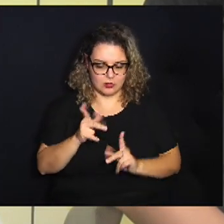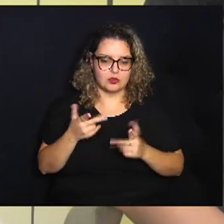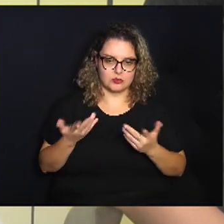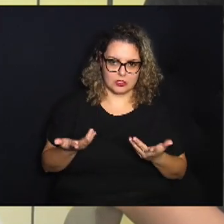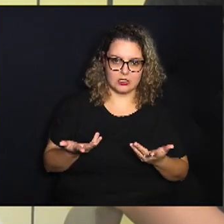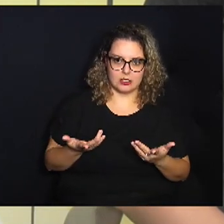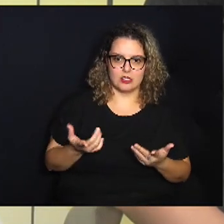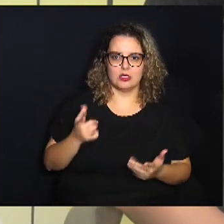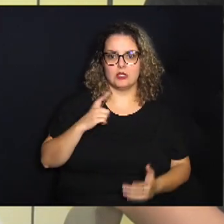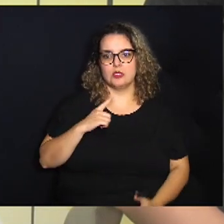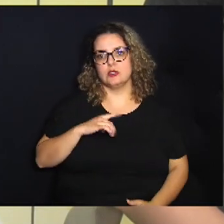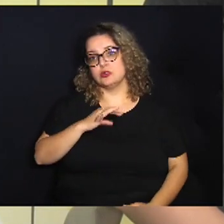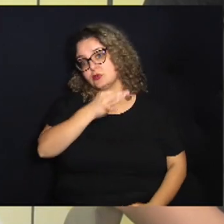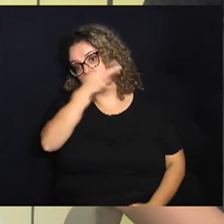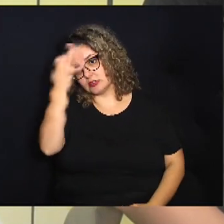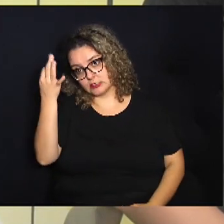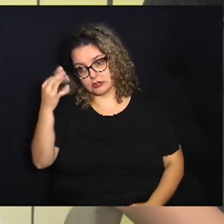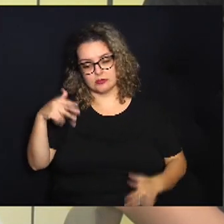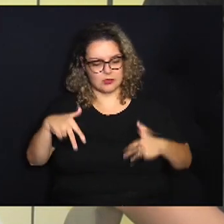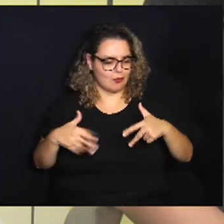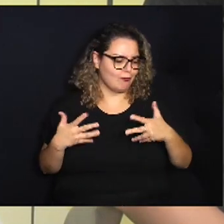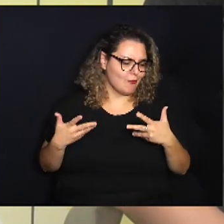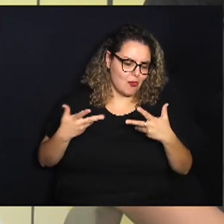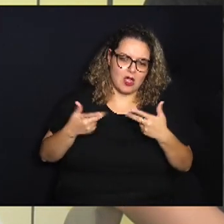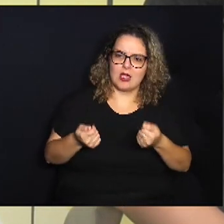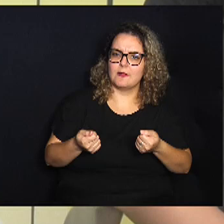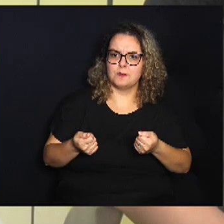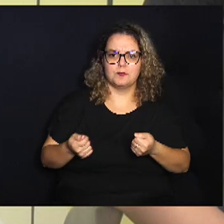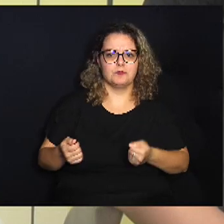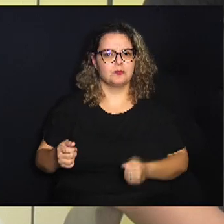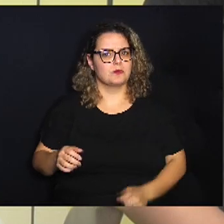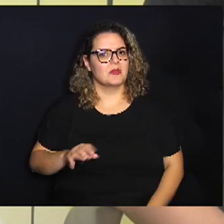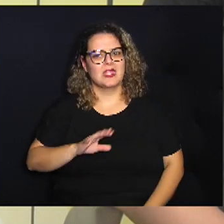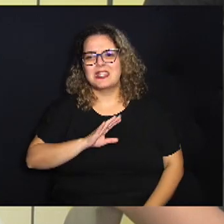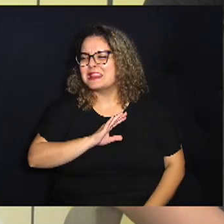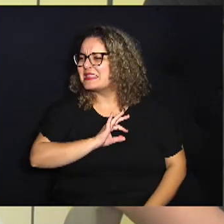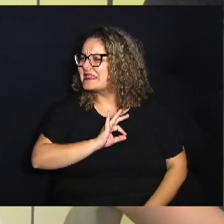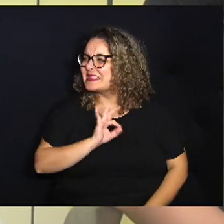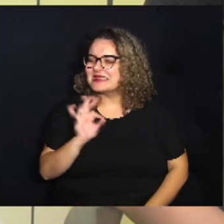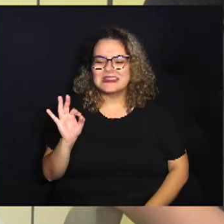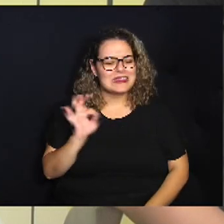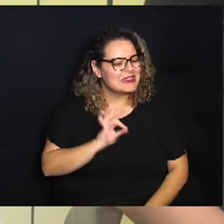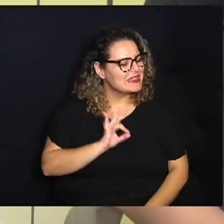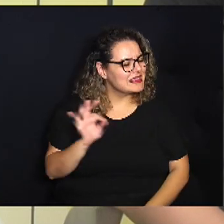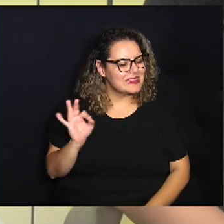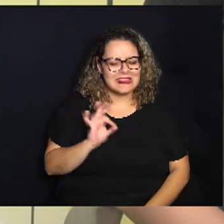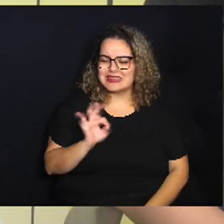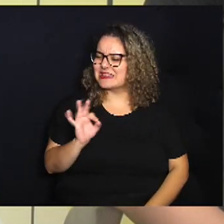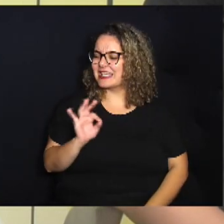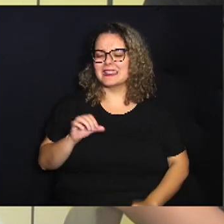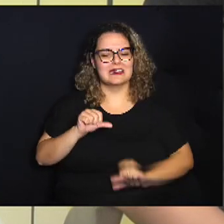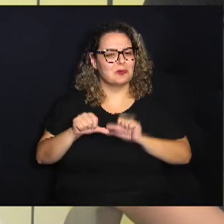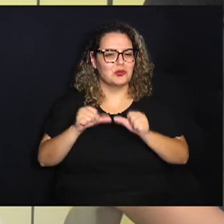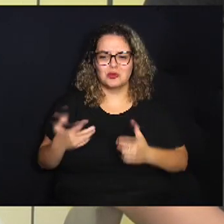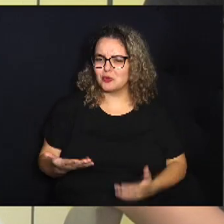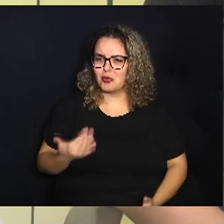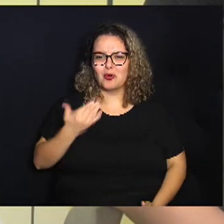E eu tive muita sorte, são dois caras incríveis que não negaram nenhuma informação, não sonegaram nada, não pediram para mudar nada. Ótimo. Então